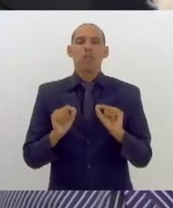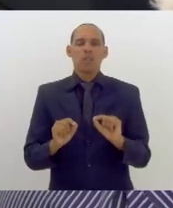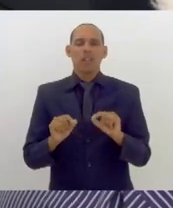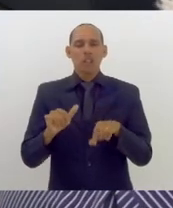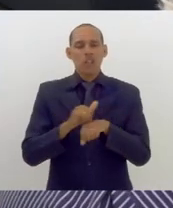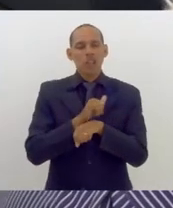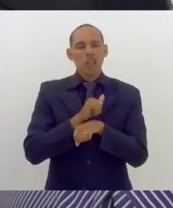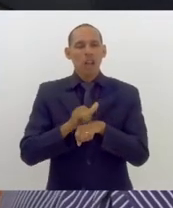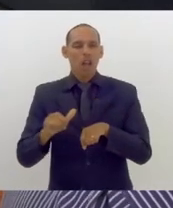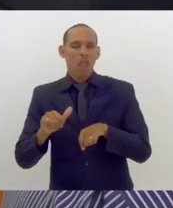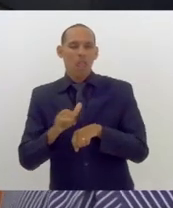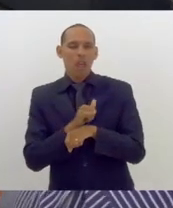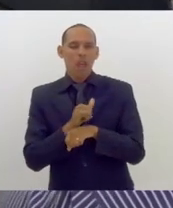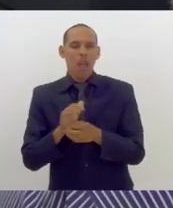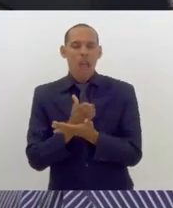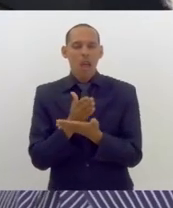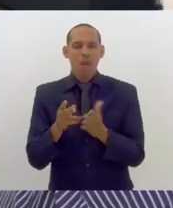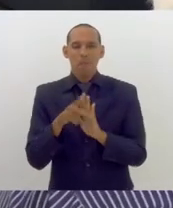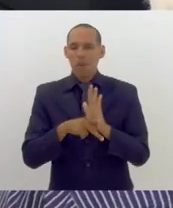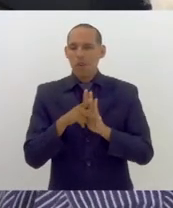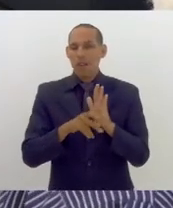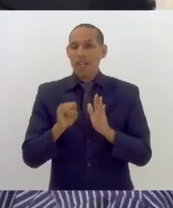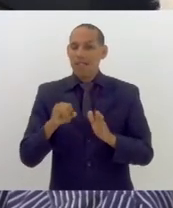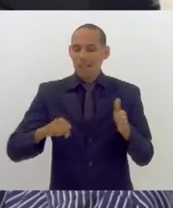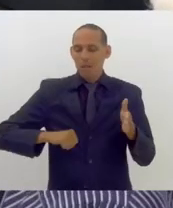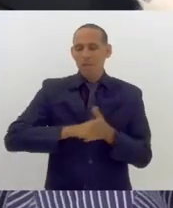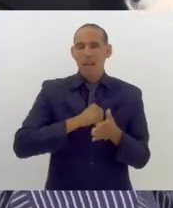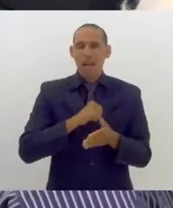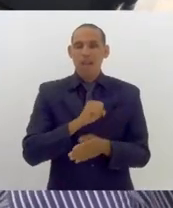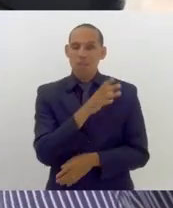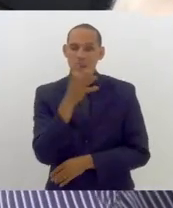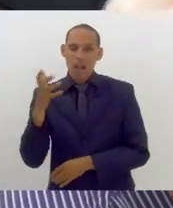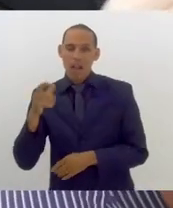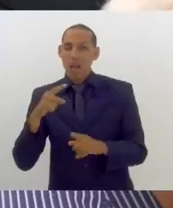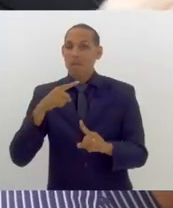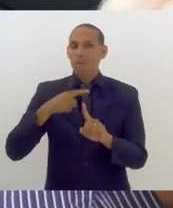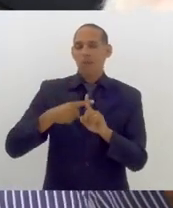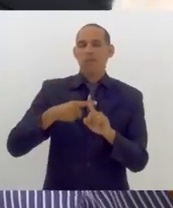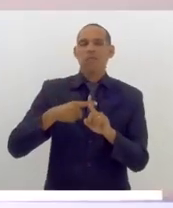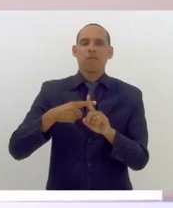estratégicos Os projetos que tem impacto ambiental positivo